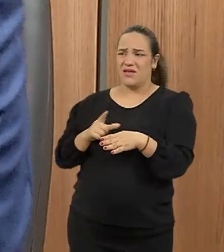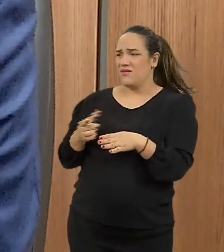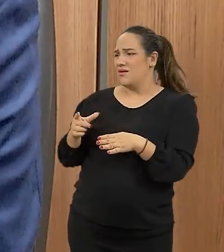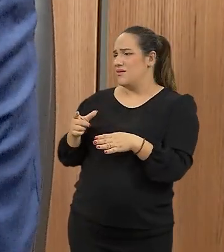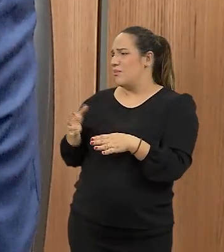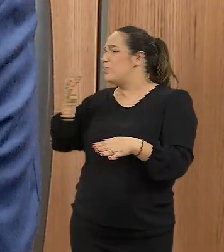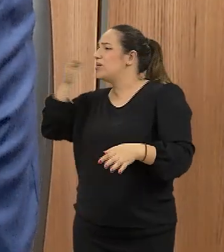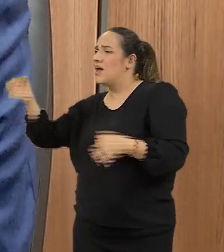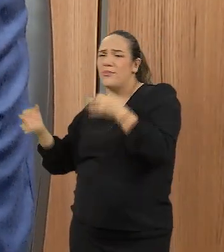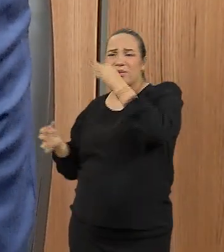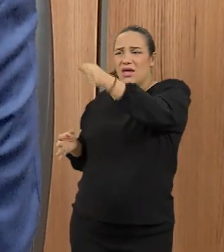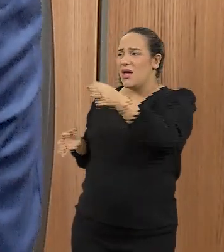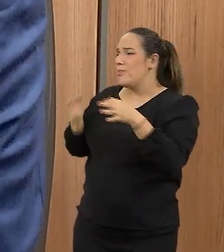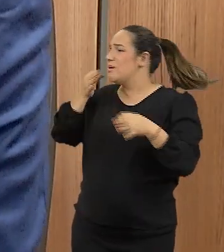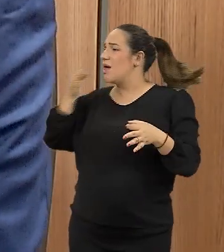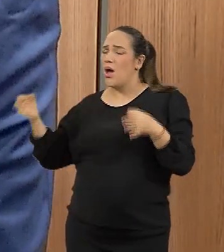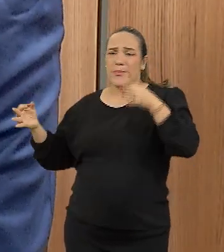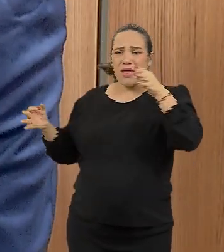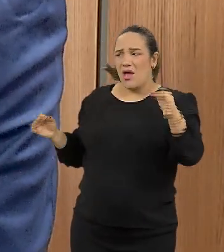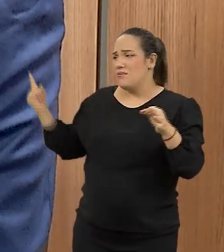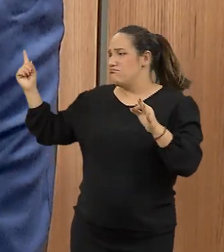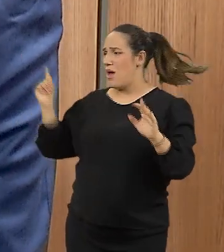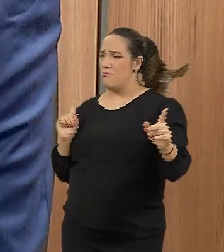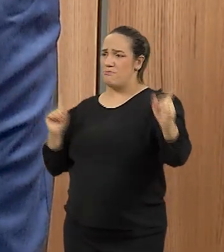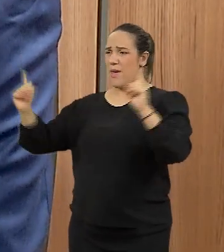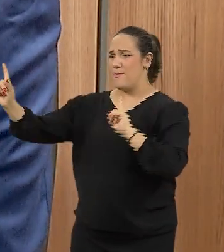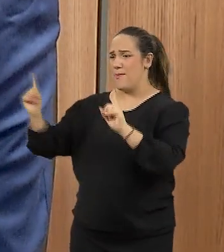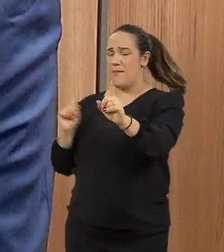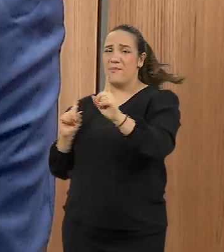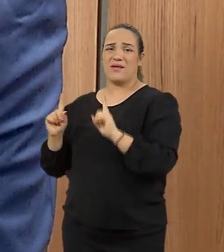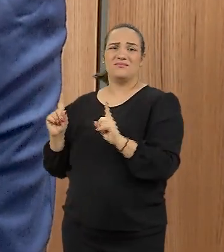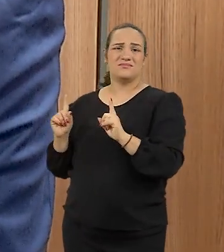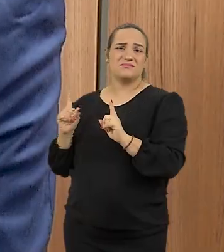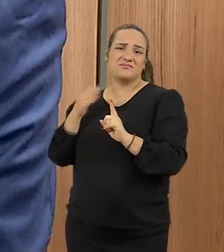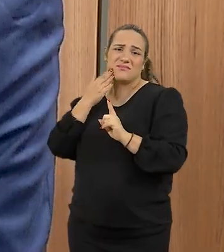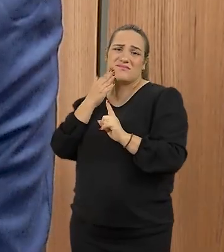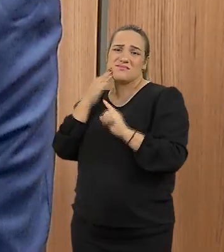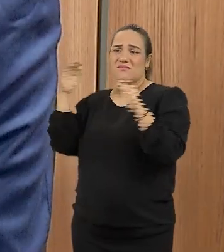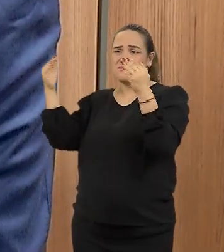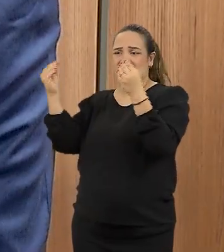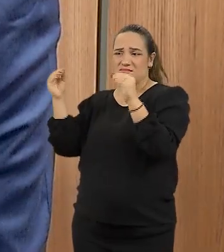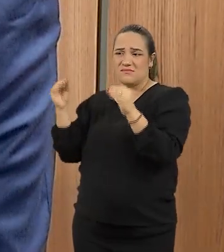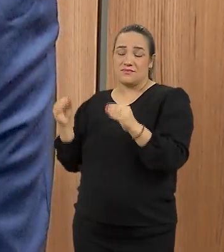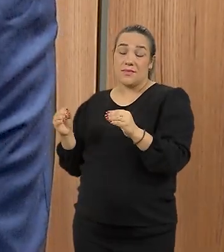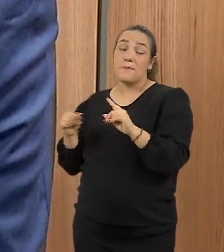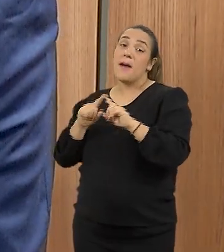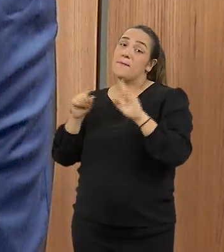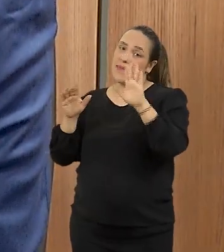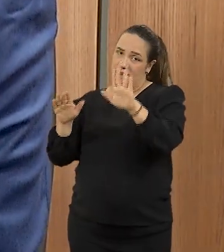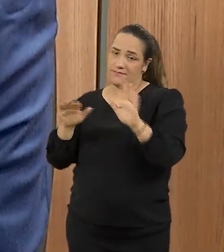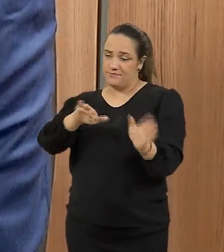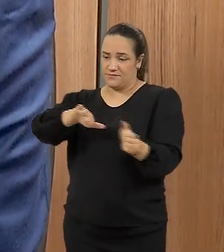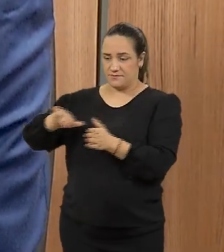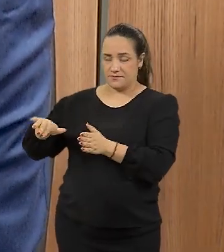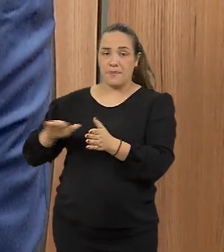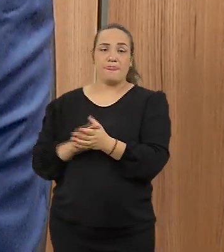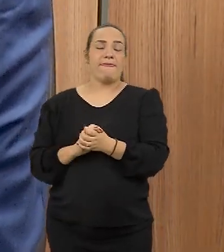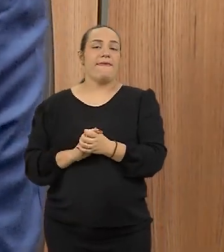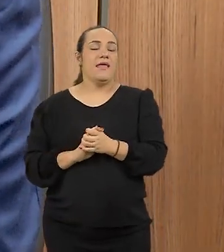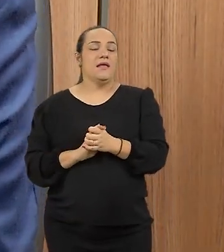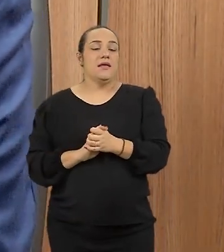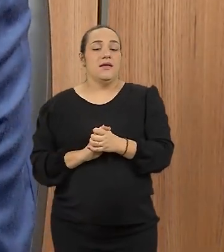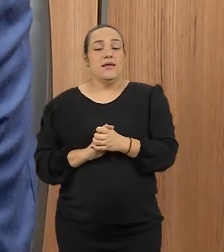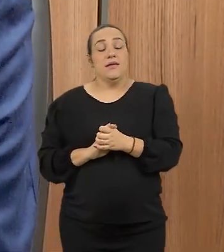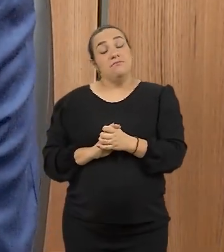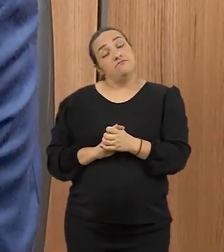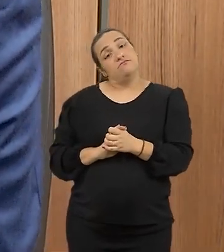juristas participaram dessa formação, mas houve essa quebra. Com relação ao aspecto democrático,